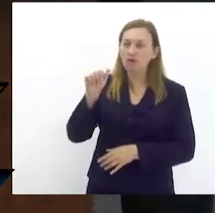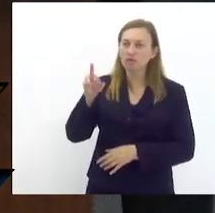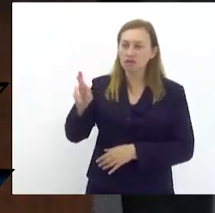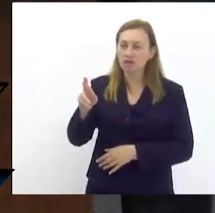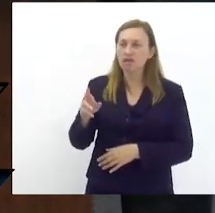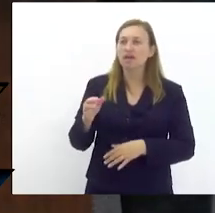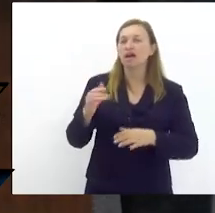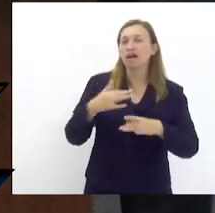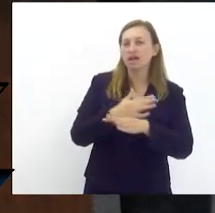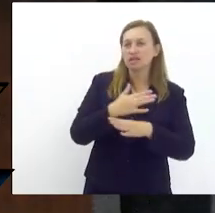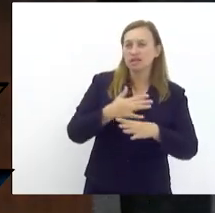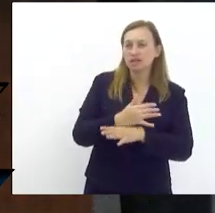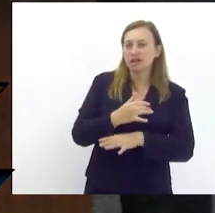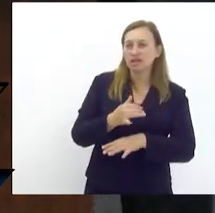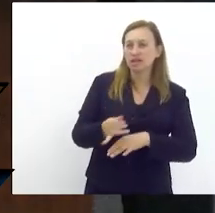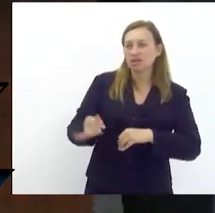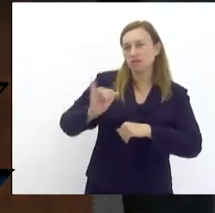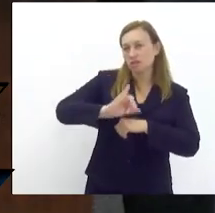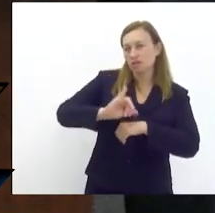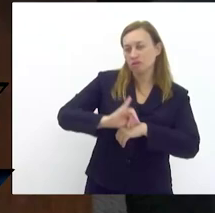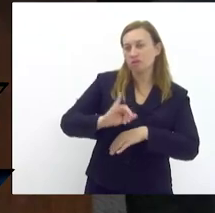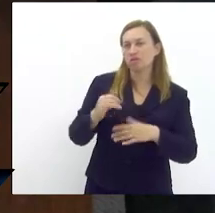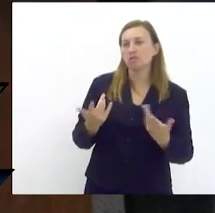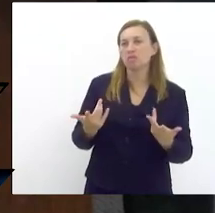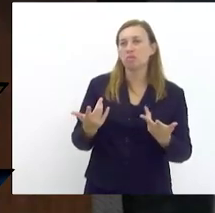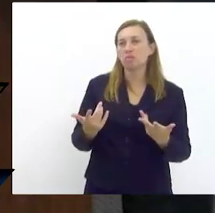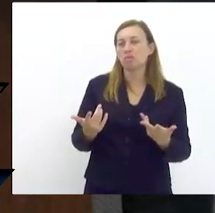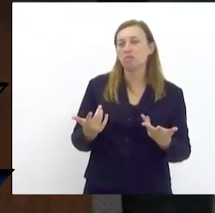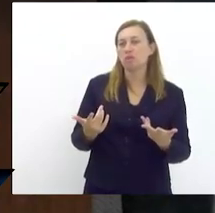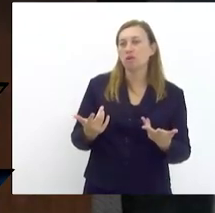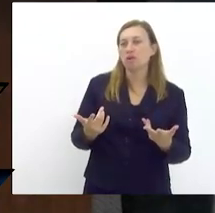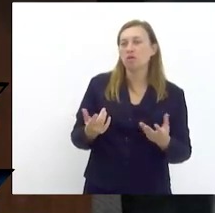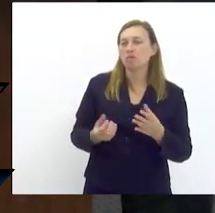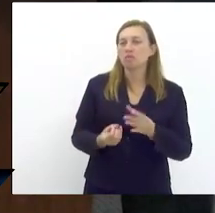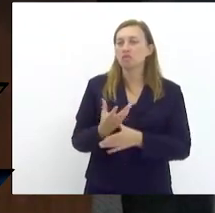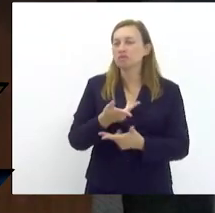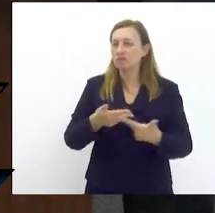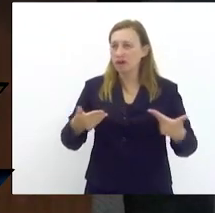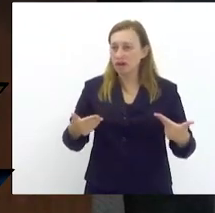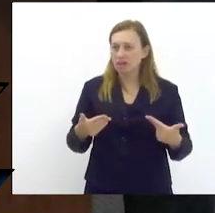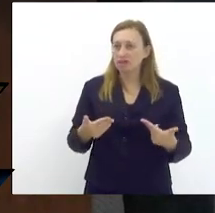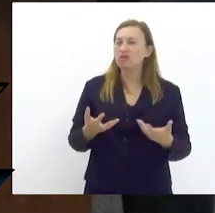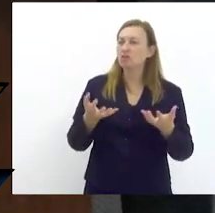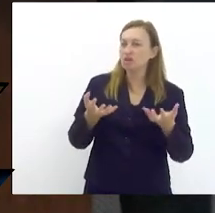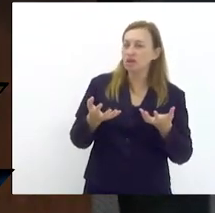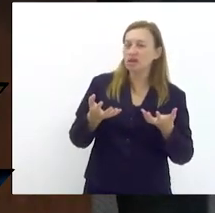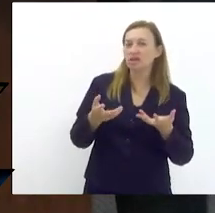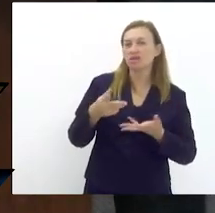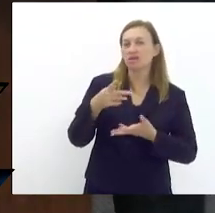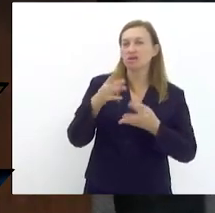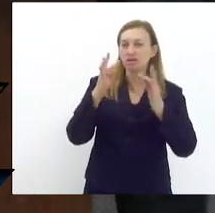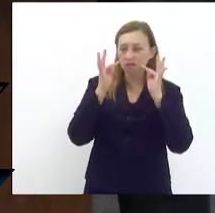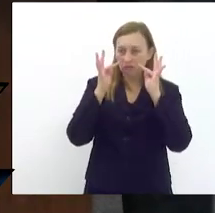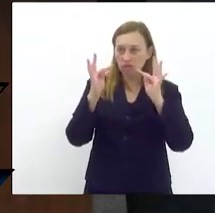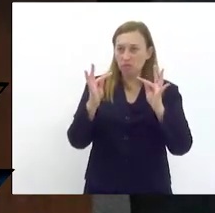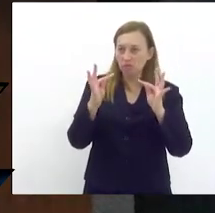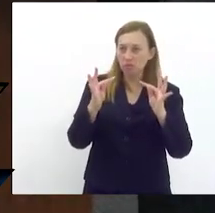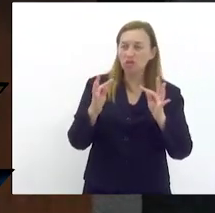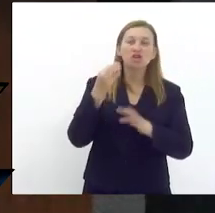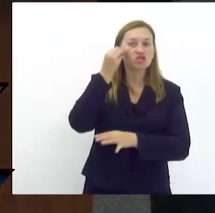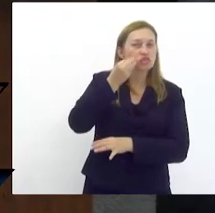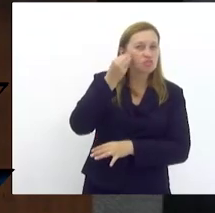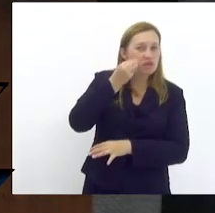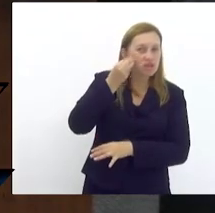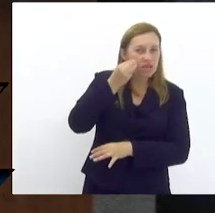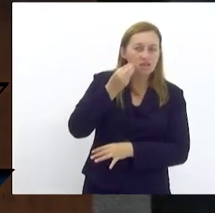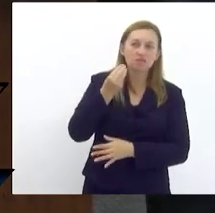produz várias lideranças Então eu queria mesmo vir aqui dar de alguma um testemunho sobre a experiência